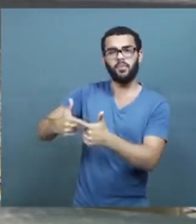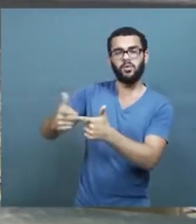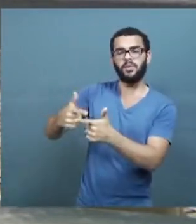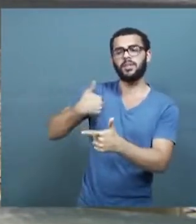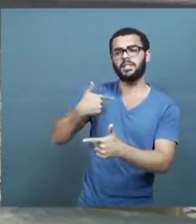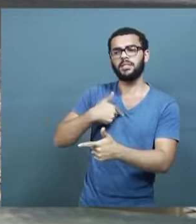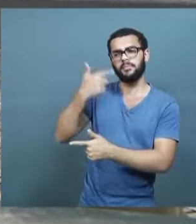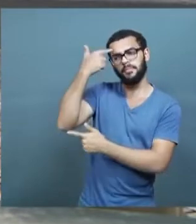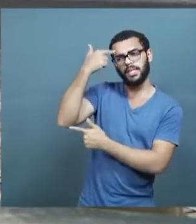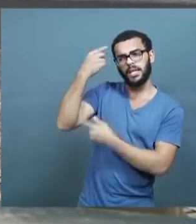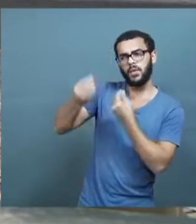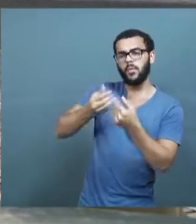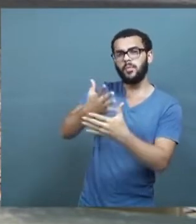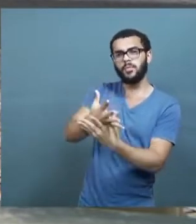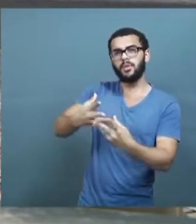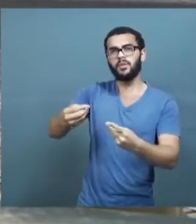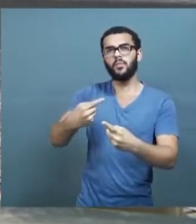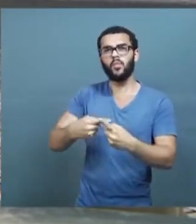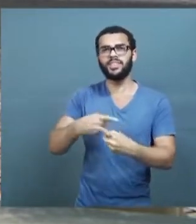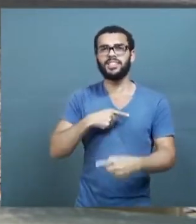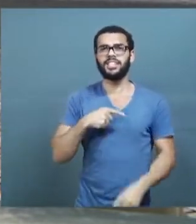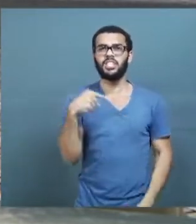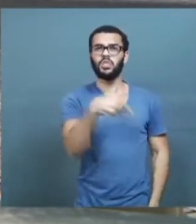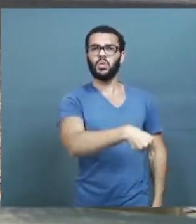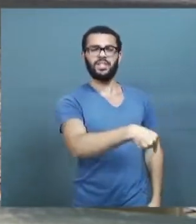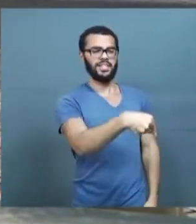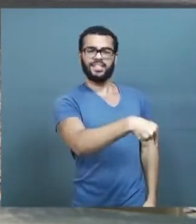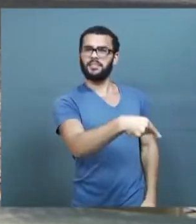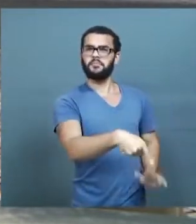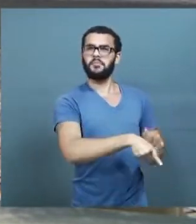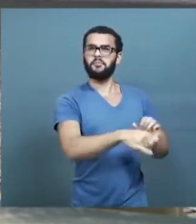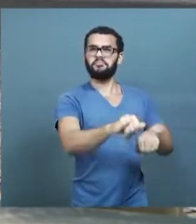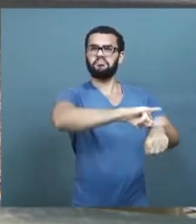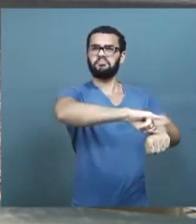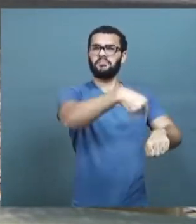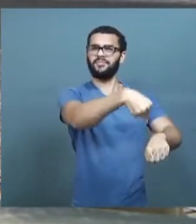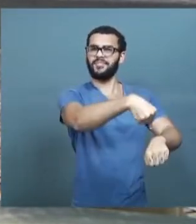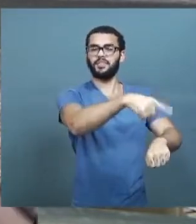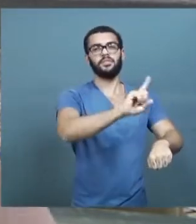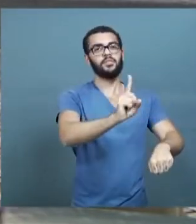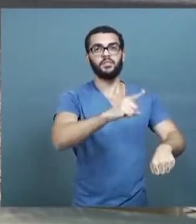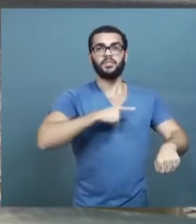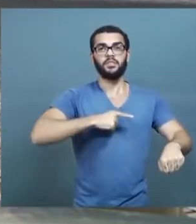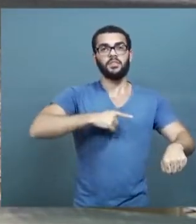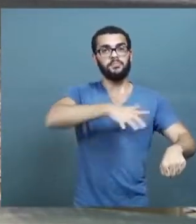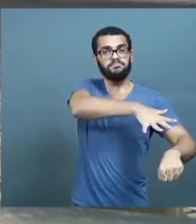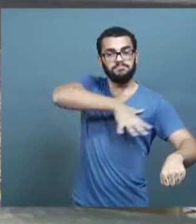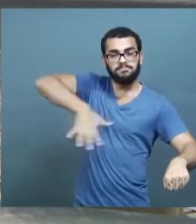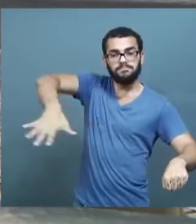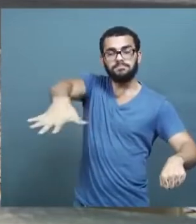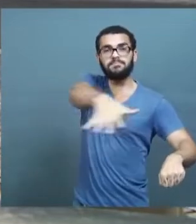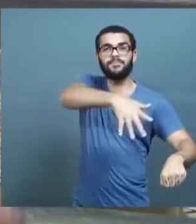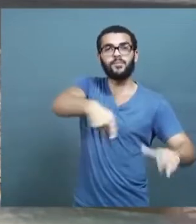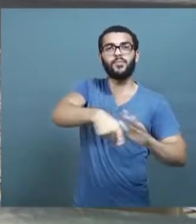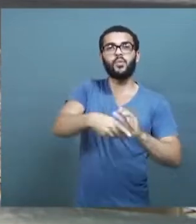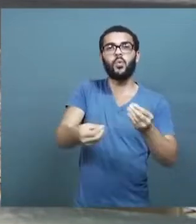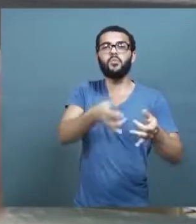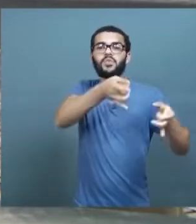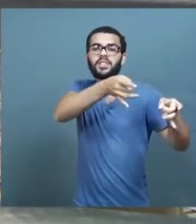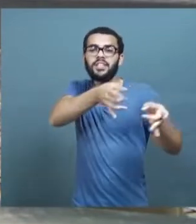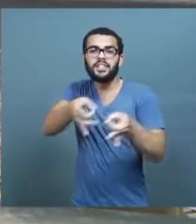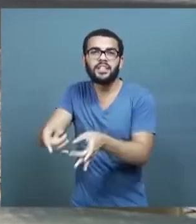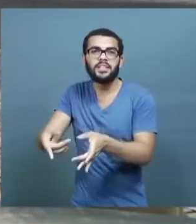acolhendo, porque o projeto não está só lá, né? Não é só na sede que acontecem as coisas. Acontecem coisas no cotidiano das crianças e a gente quer